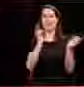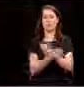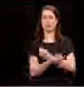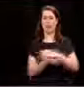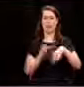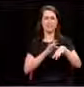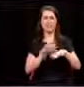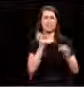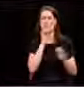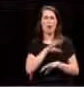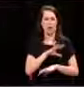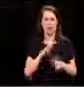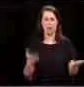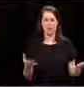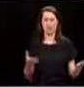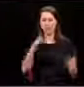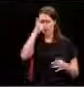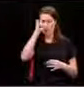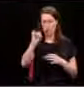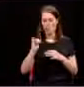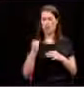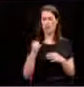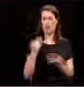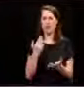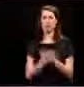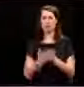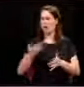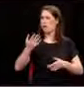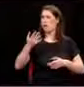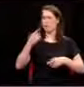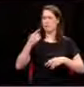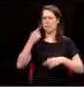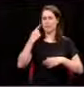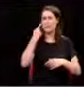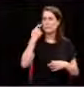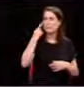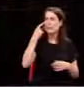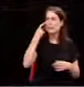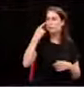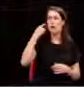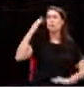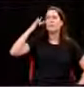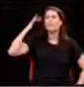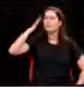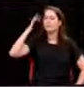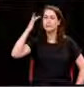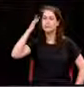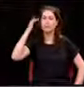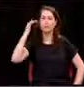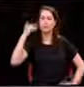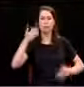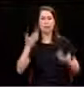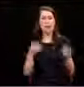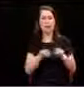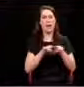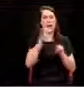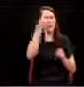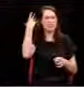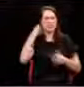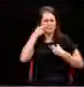liga meramente a números e esquece o ser humano. Por isso mesmo,